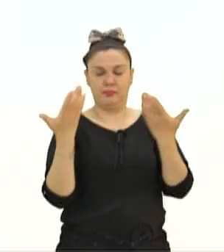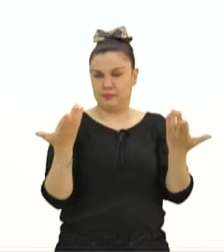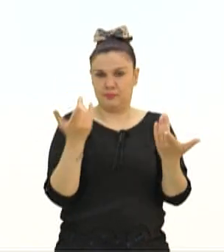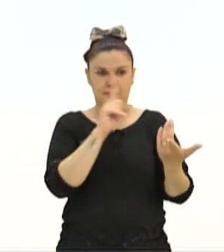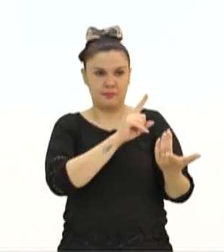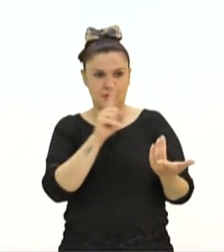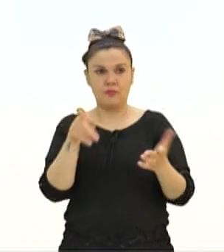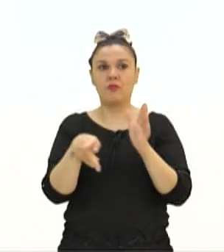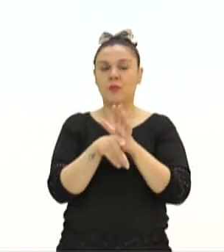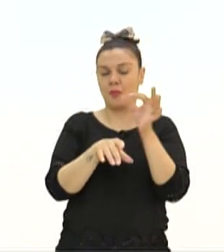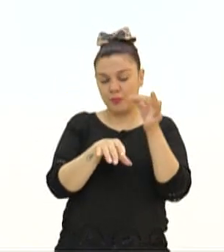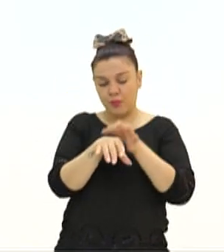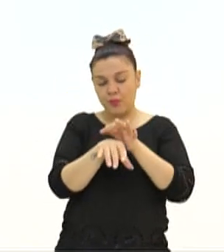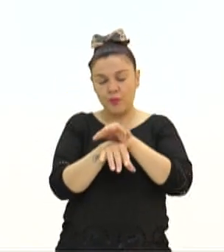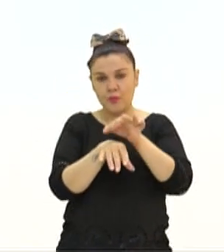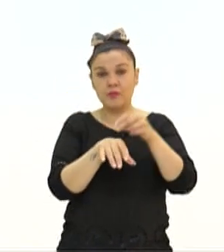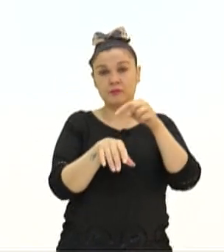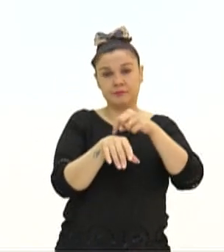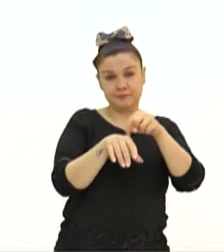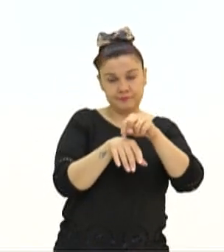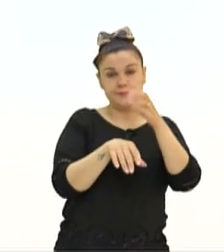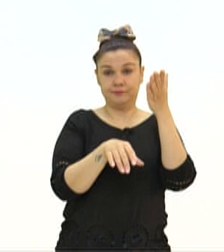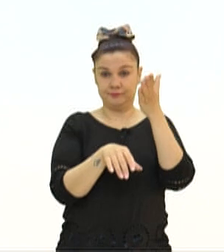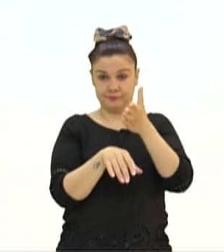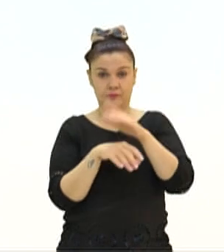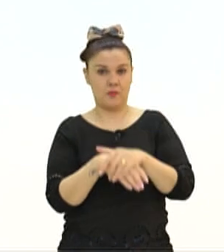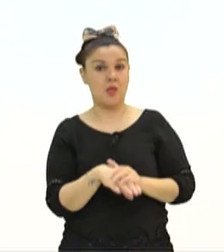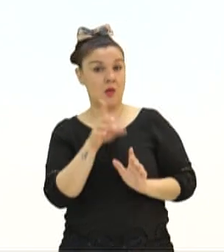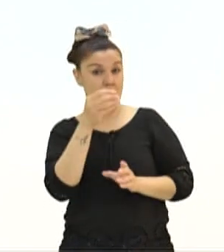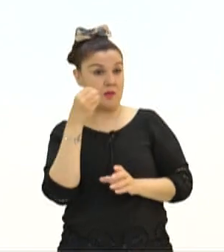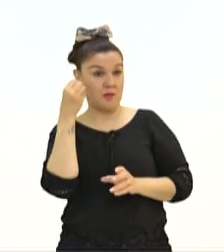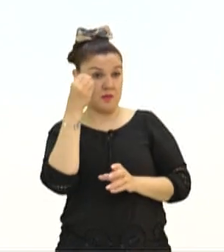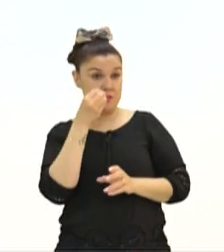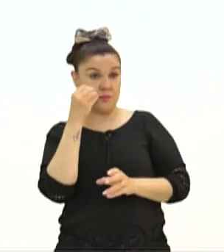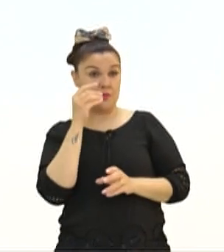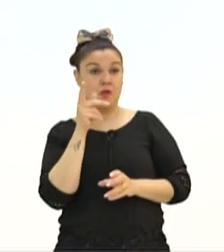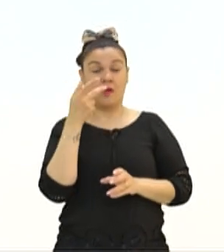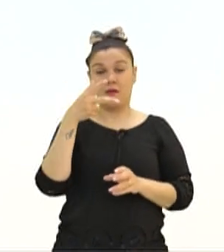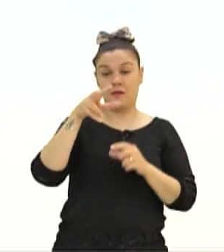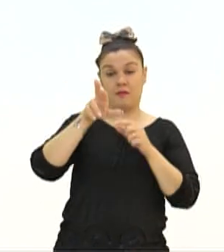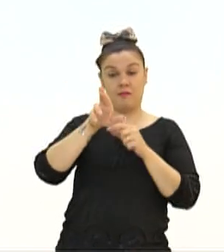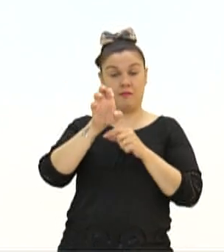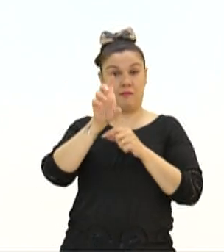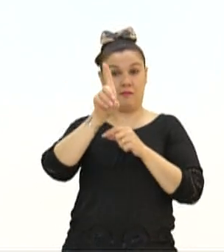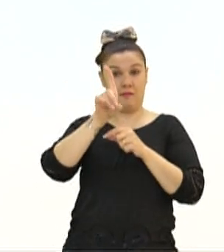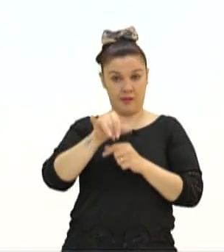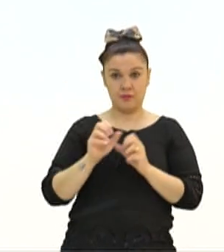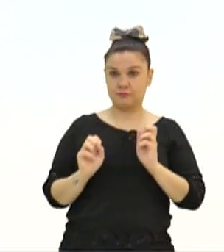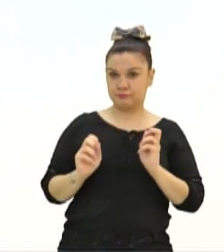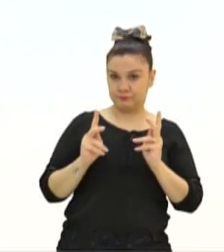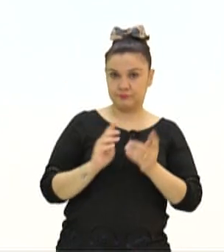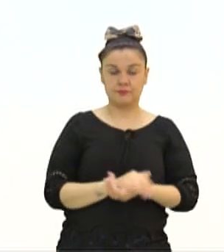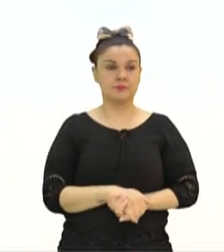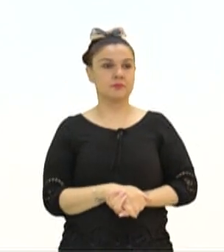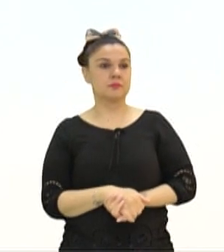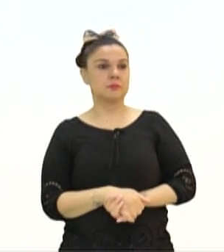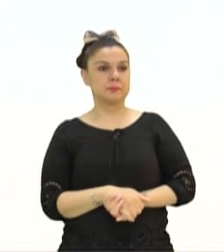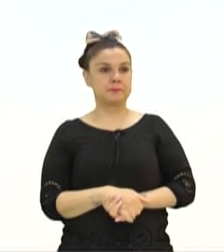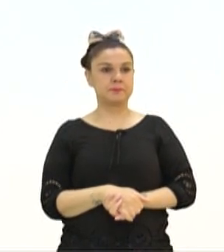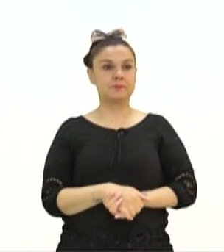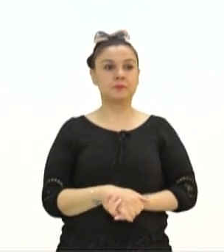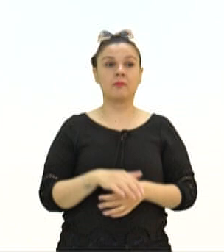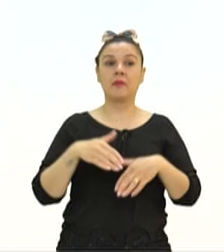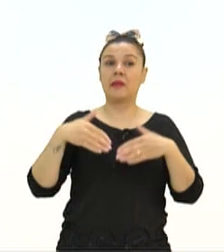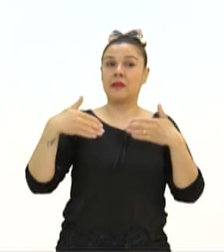partir dos ovos que as moscas colocaram. Esse experimento foi realizado pelo Red, ok?